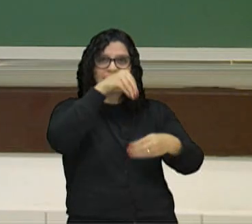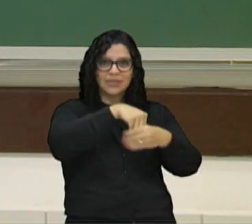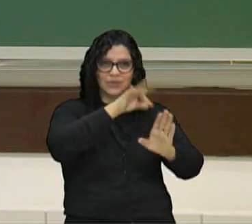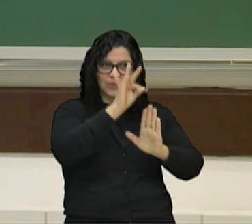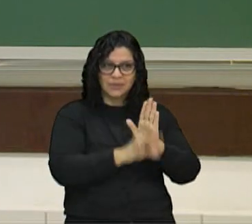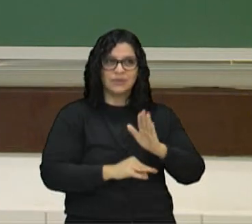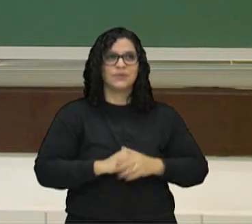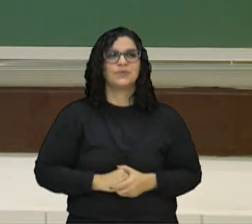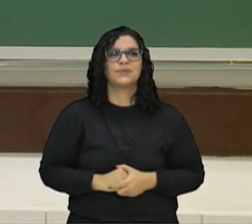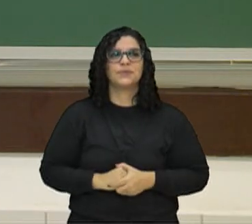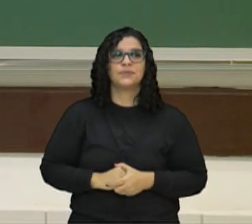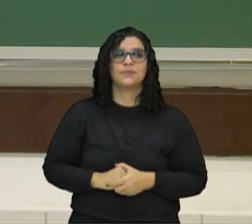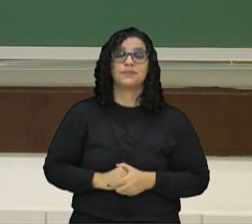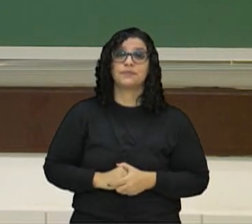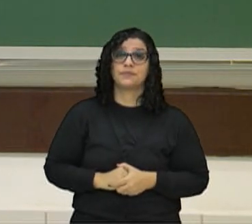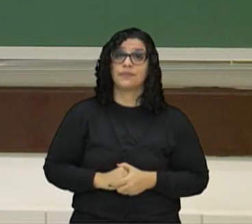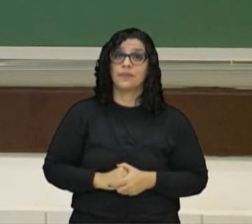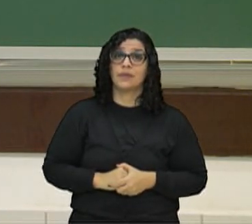texto.